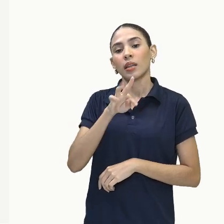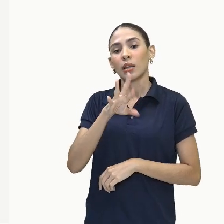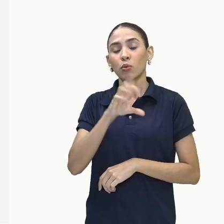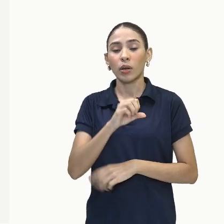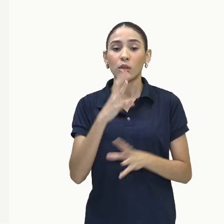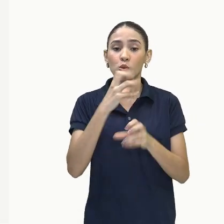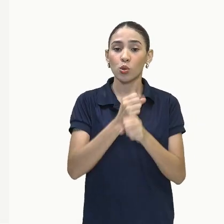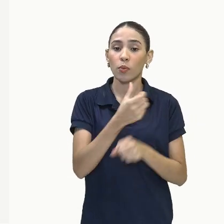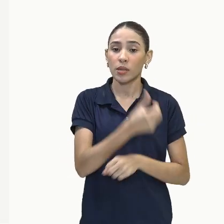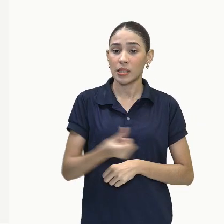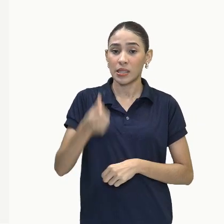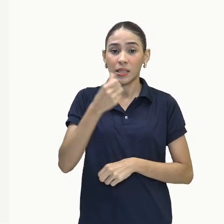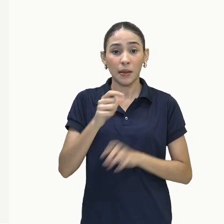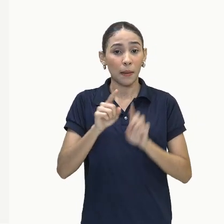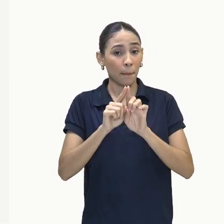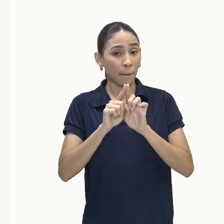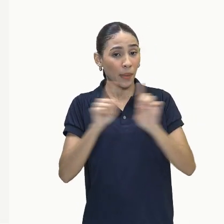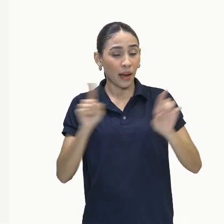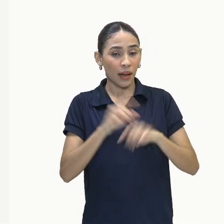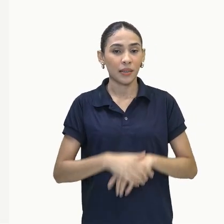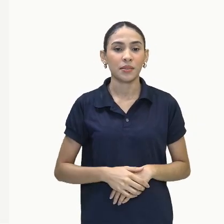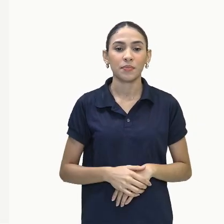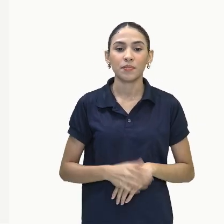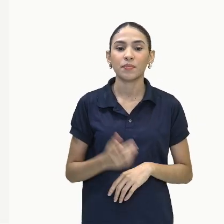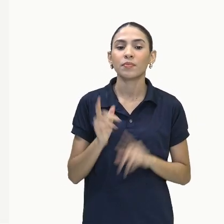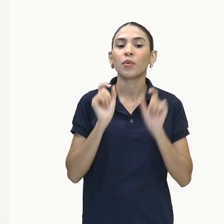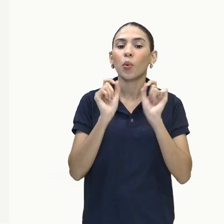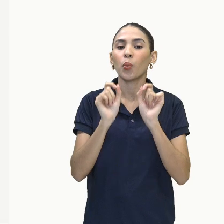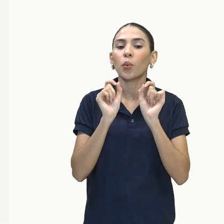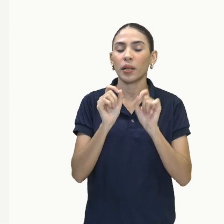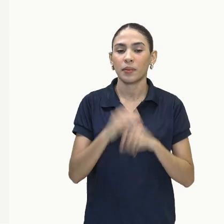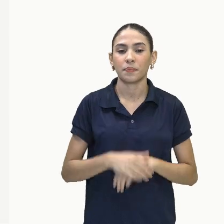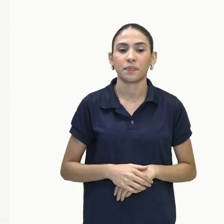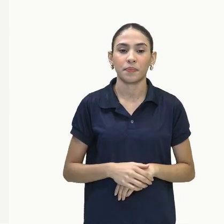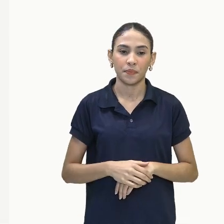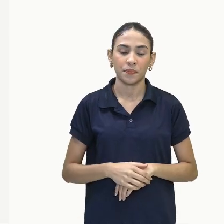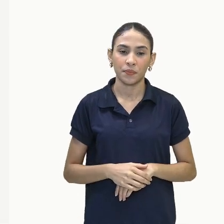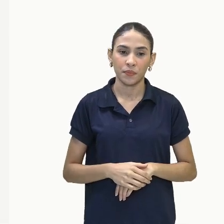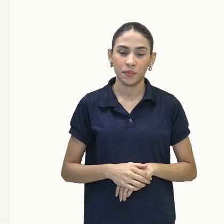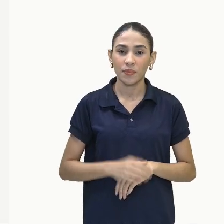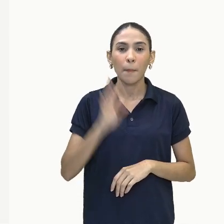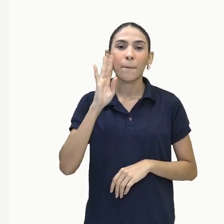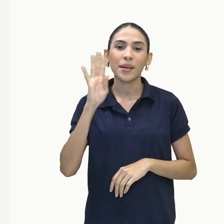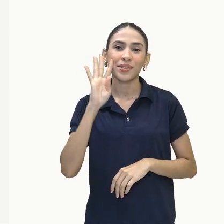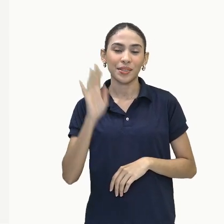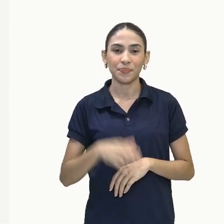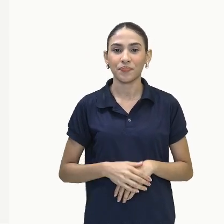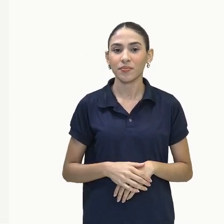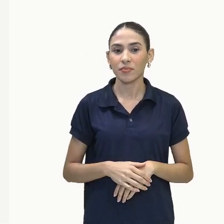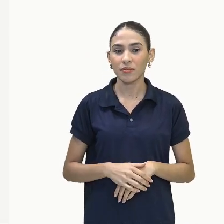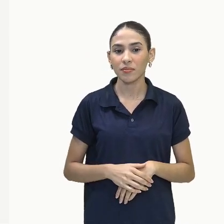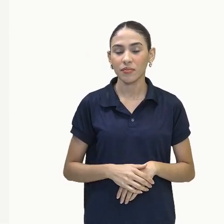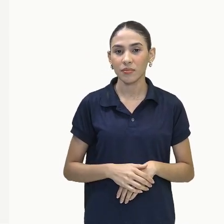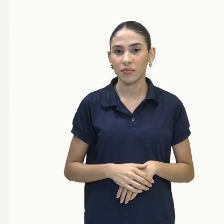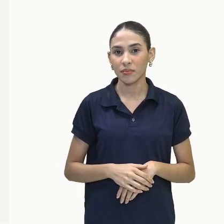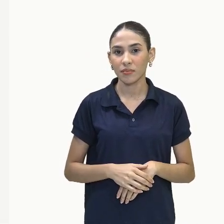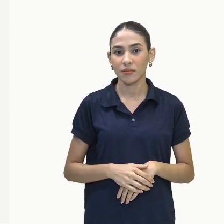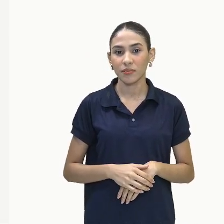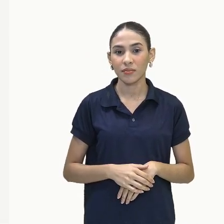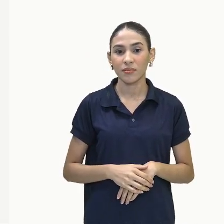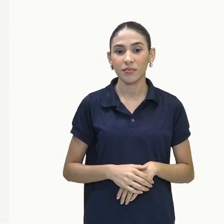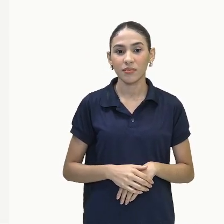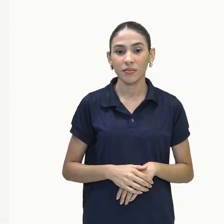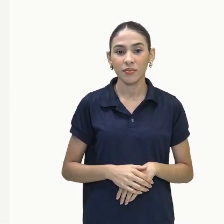6. Mas para isso, nós vamos fazer o seguinte, ó. Imagine que